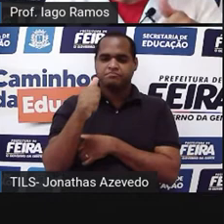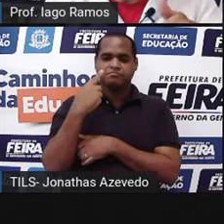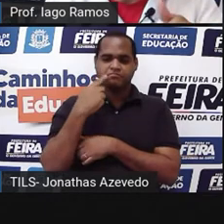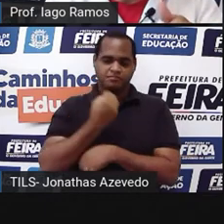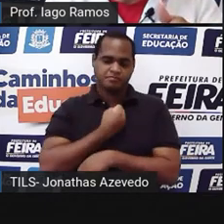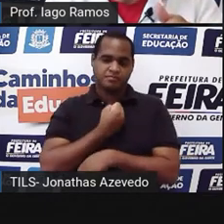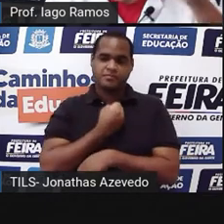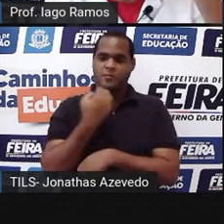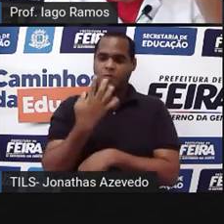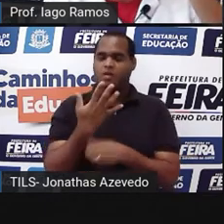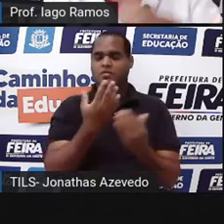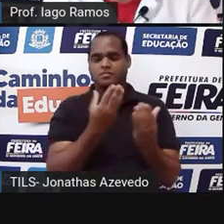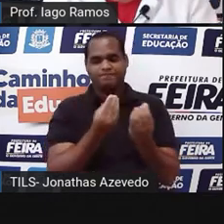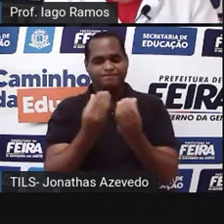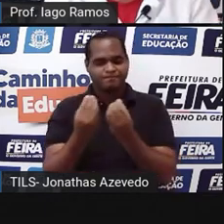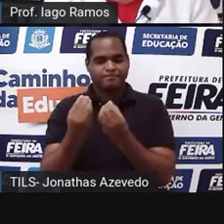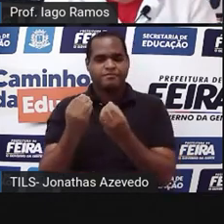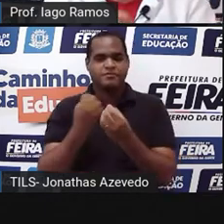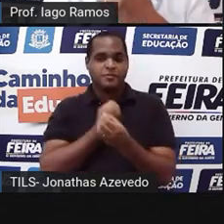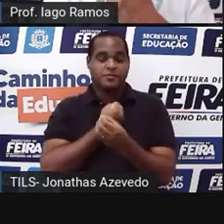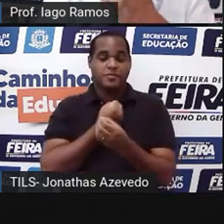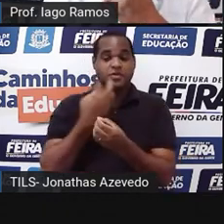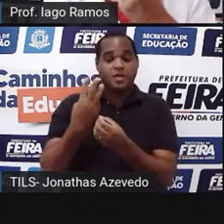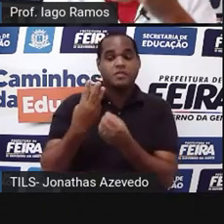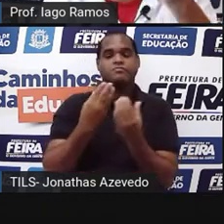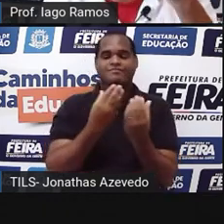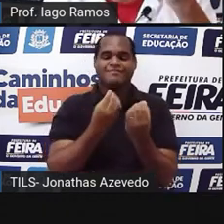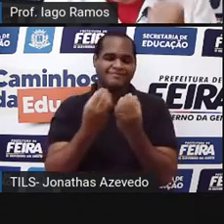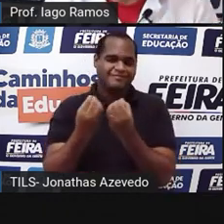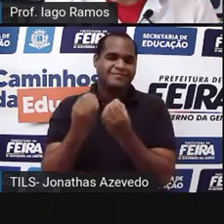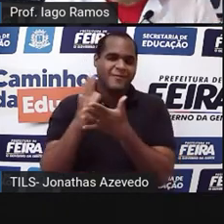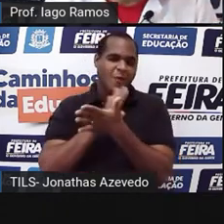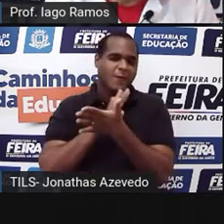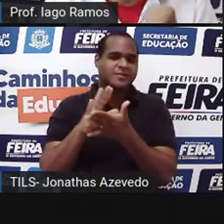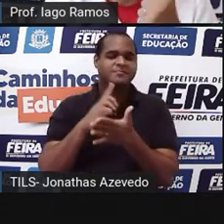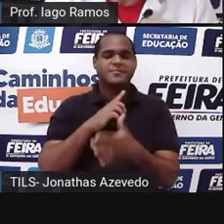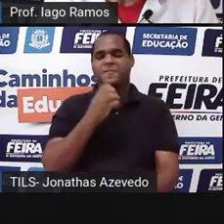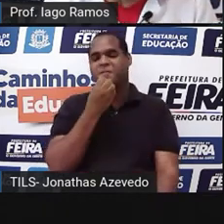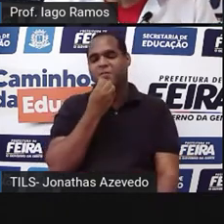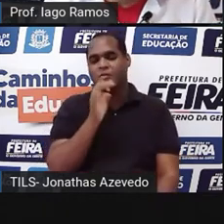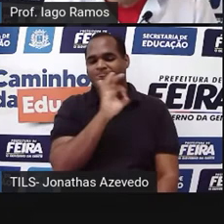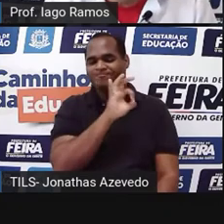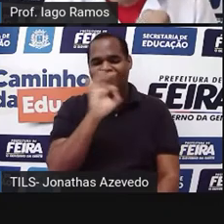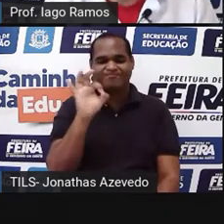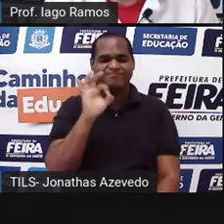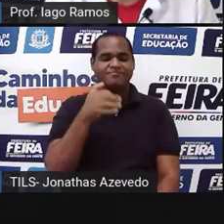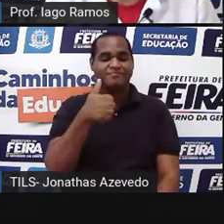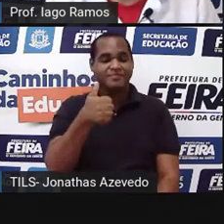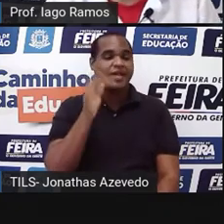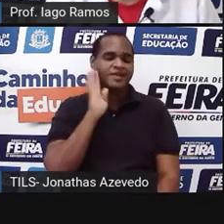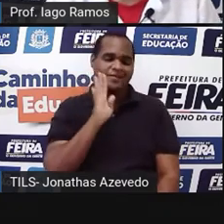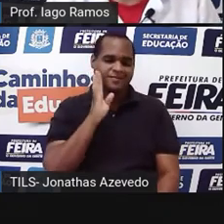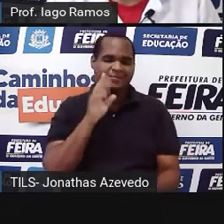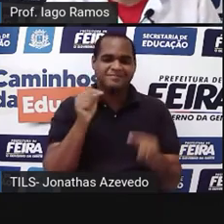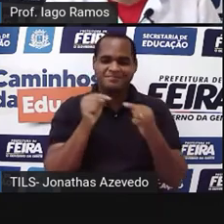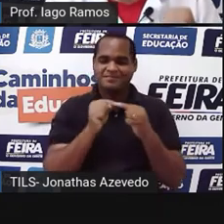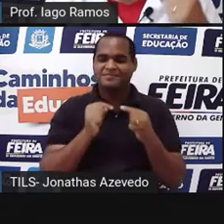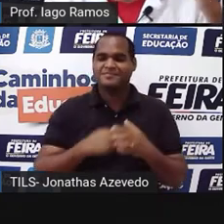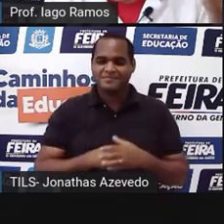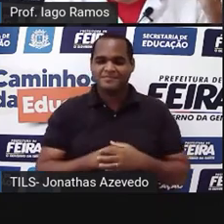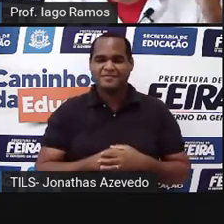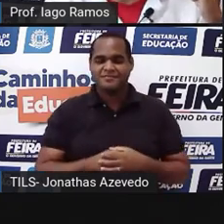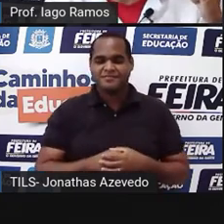número 4, bastante coisa. Número 3, a maioria das coisas. Massa, show! Que legal isso,